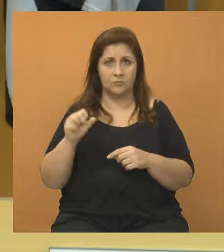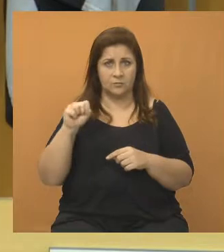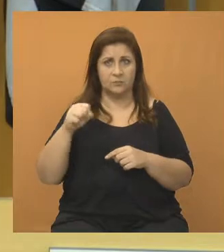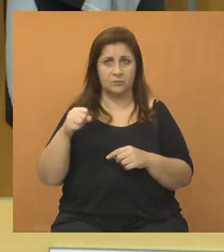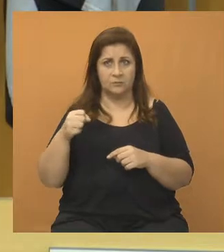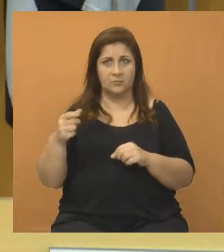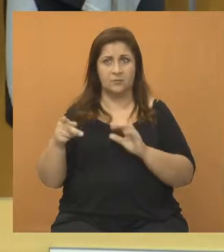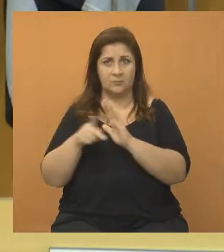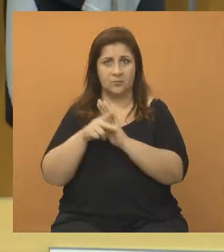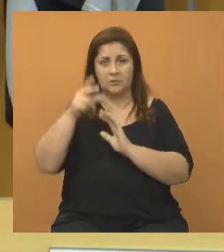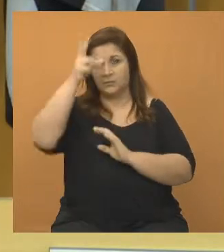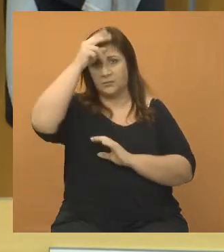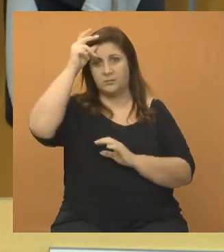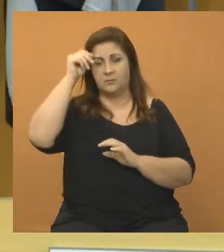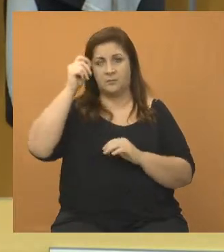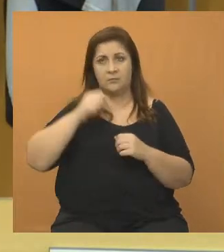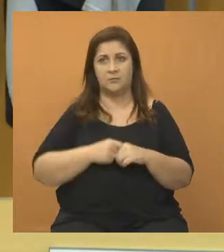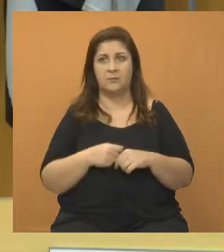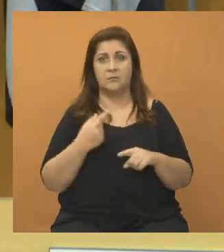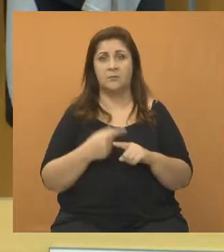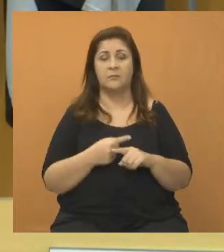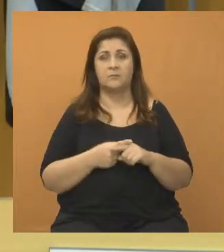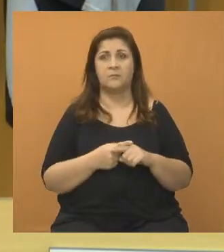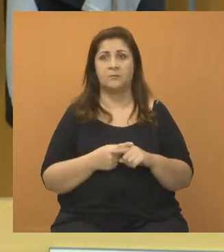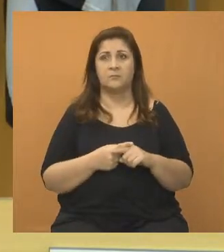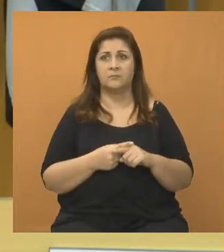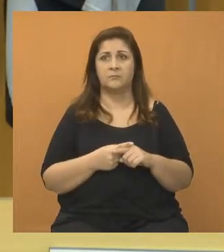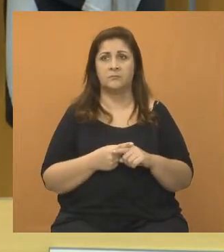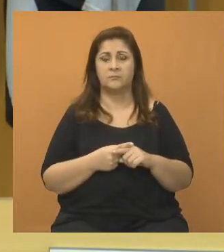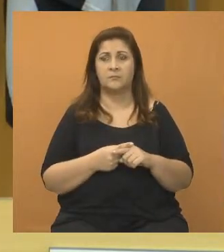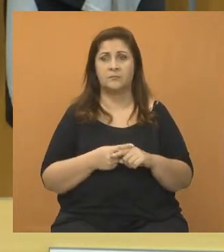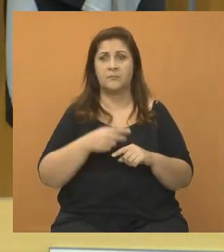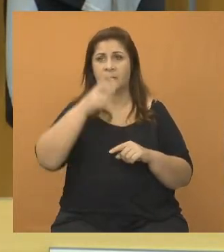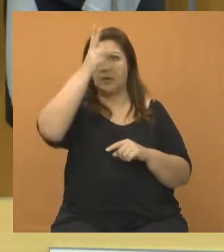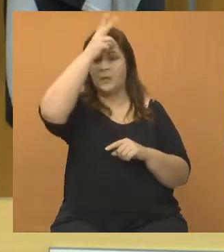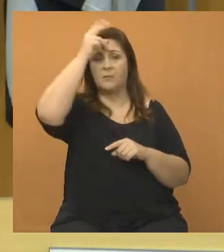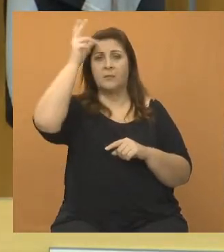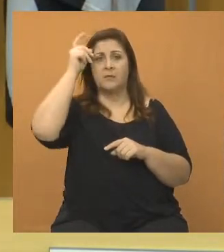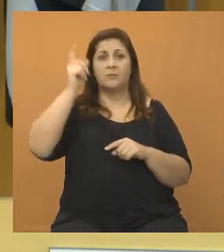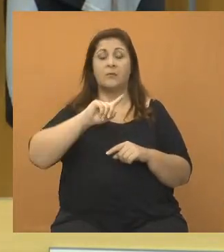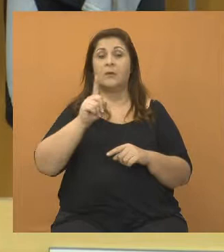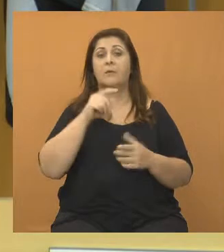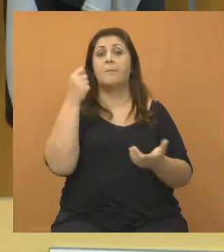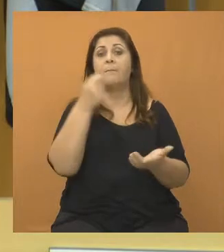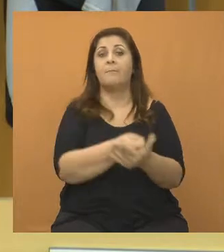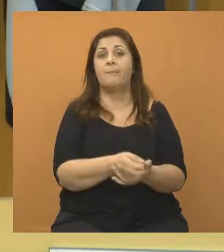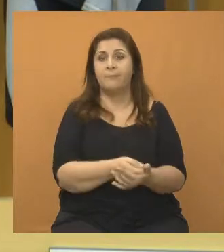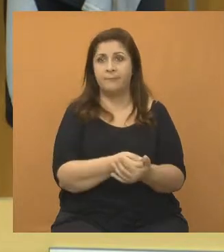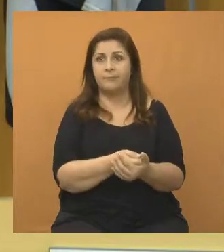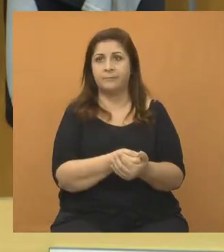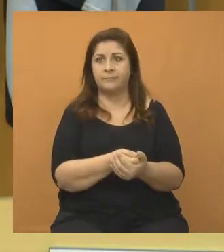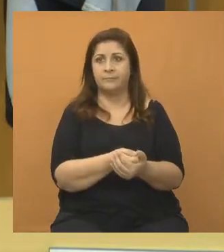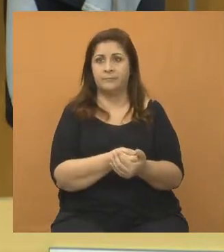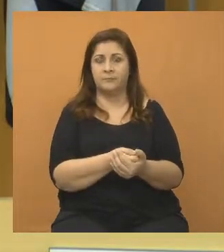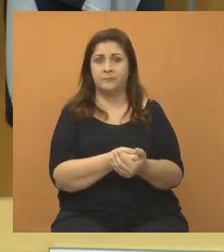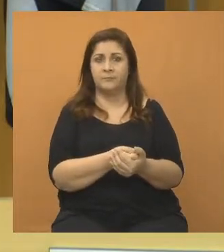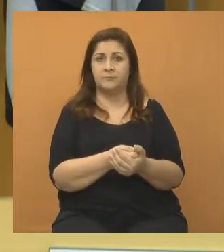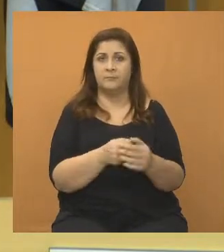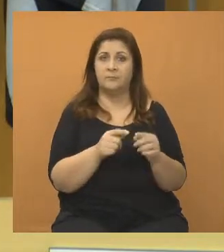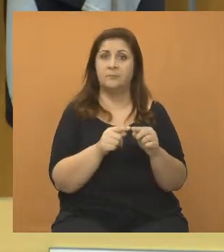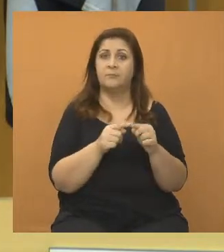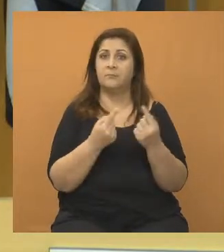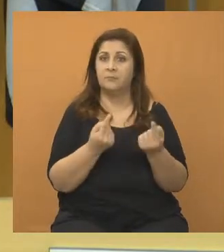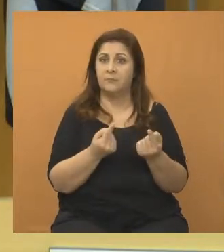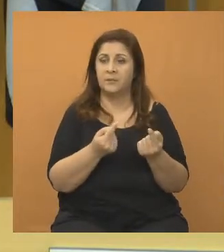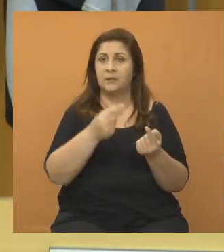empresa deixa de... a prefeitura não paga pelaquela atividade, mas a